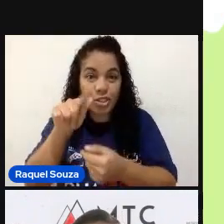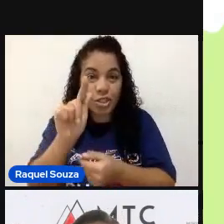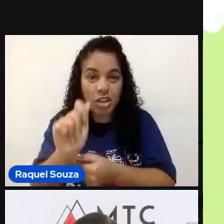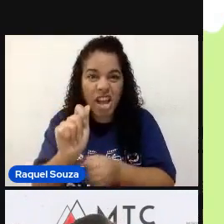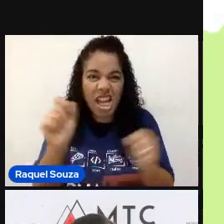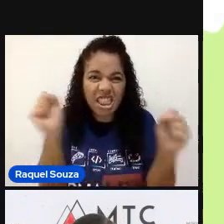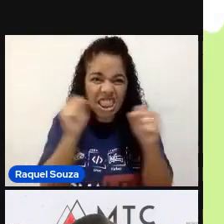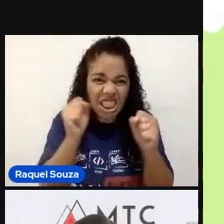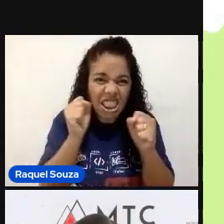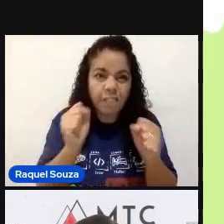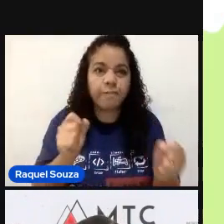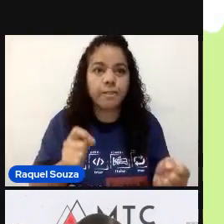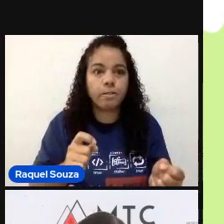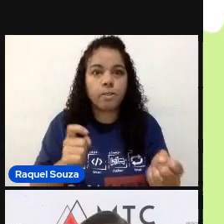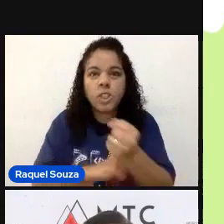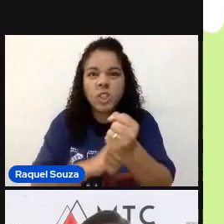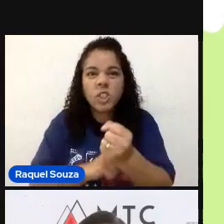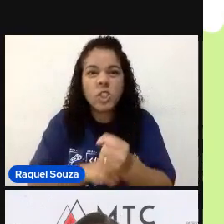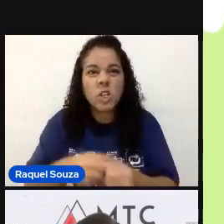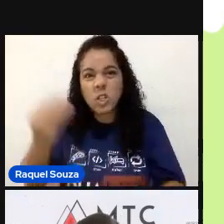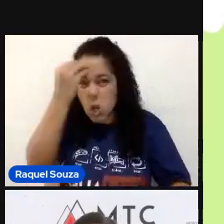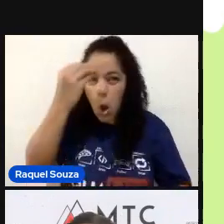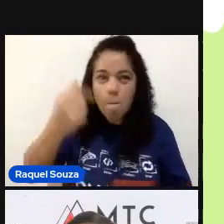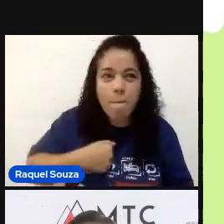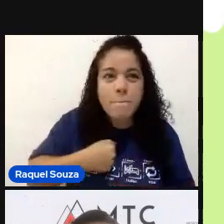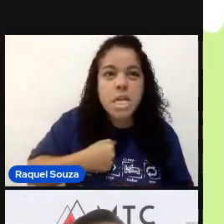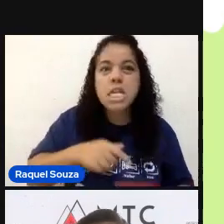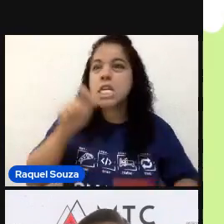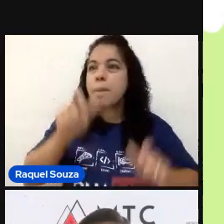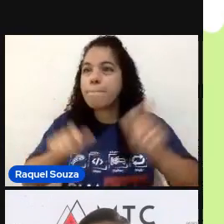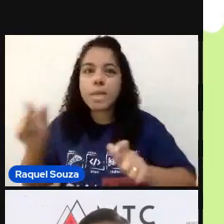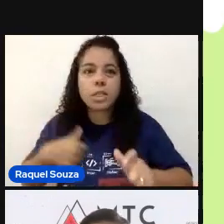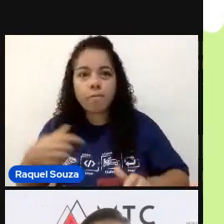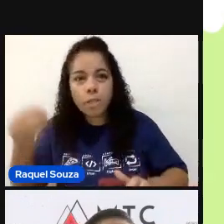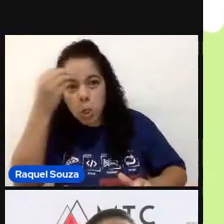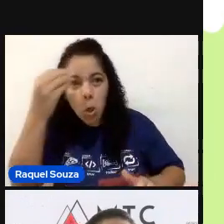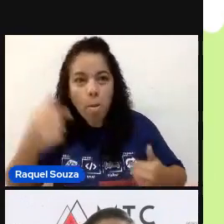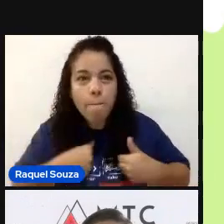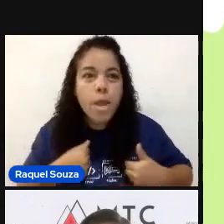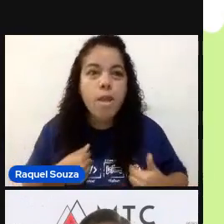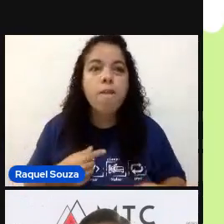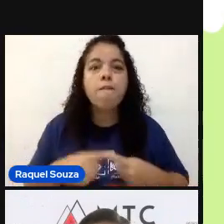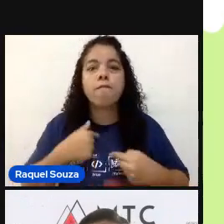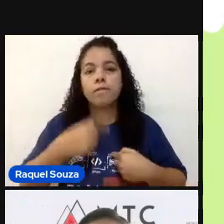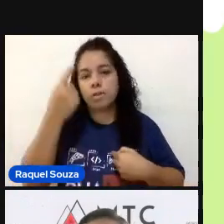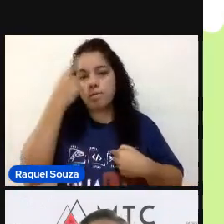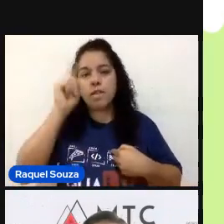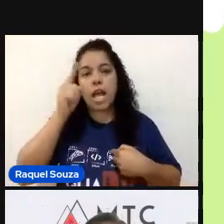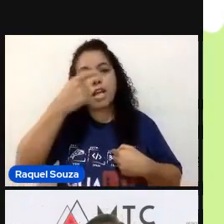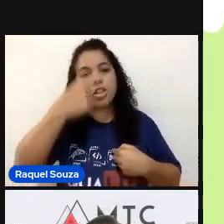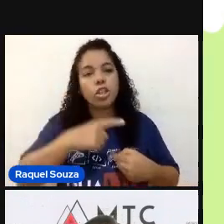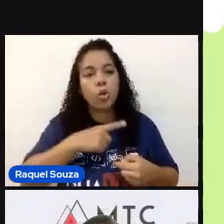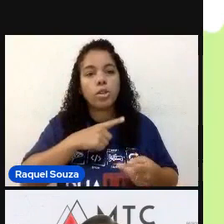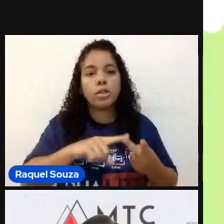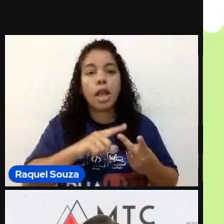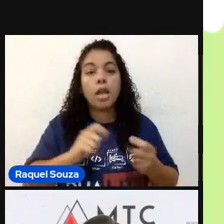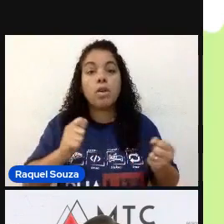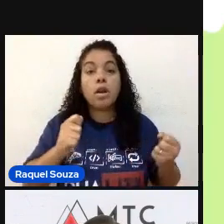Raiva. Tudo é culpa minha. As pessoas ficam botando tudo a culpa pra cima de mim sem entender o que eu tenho.